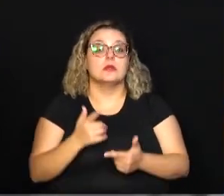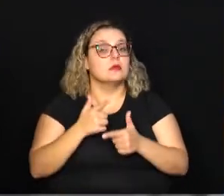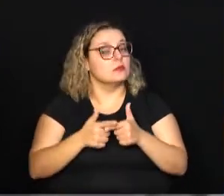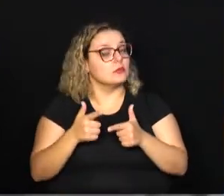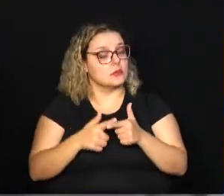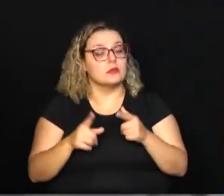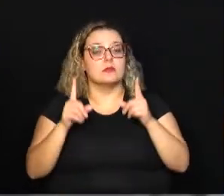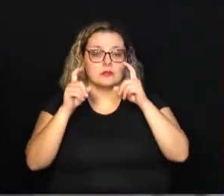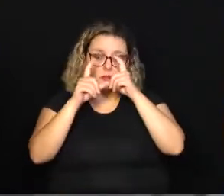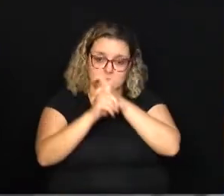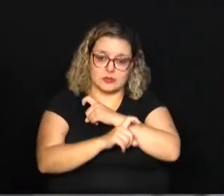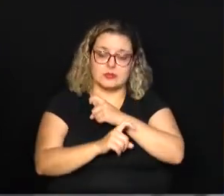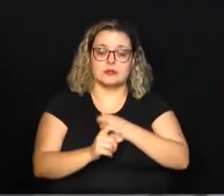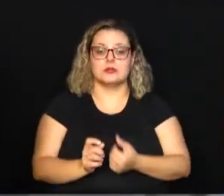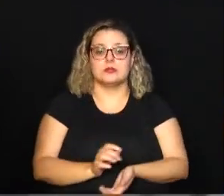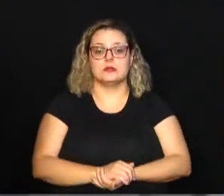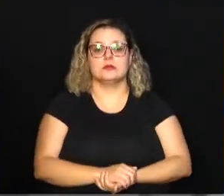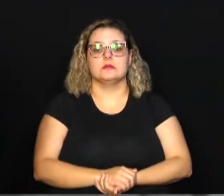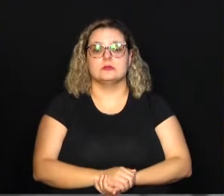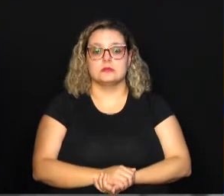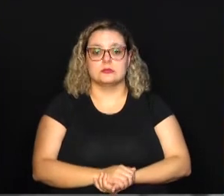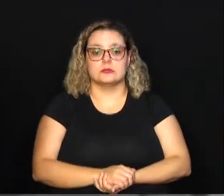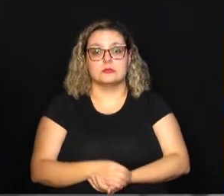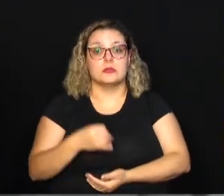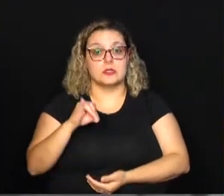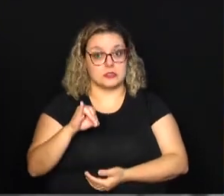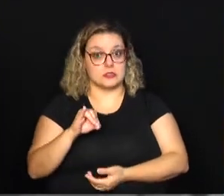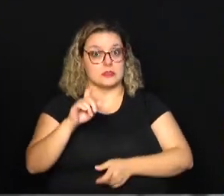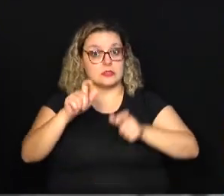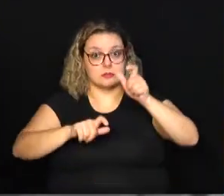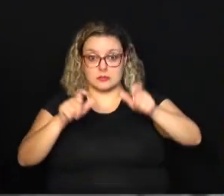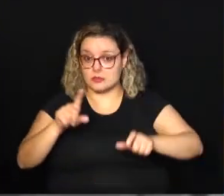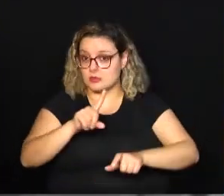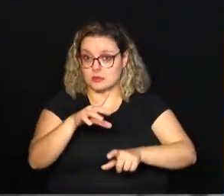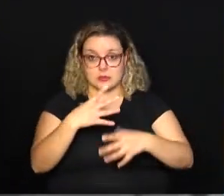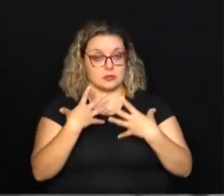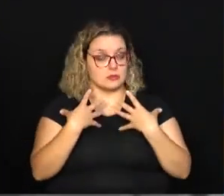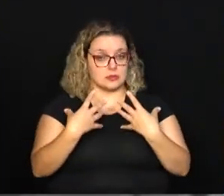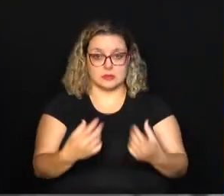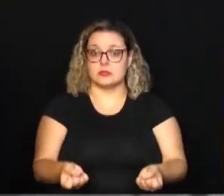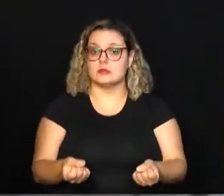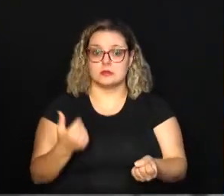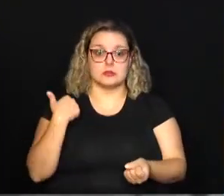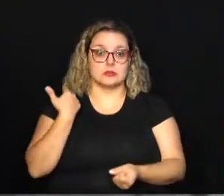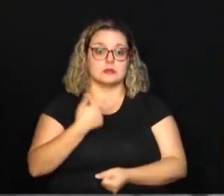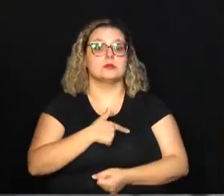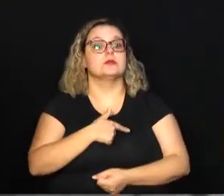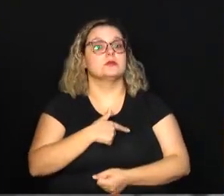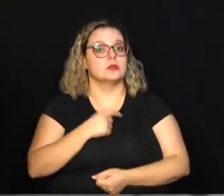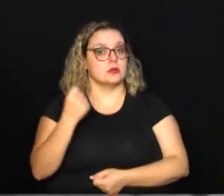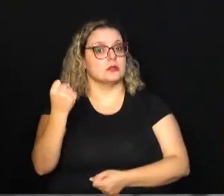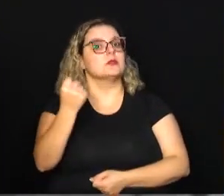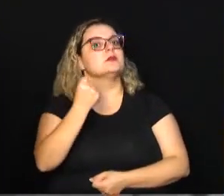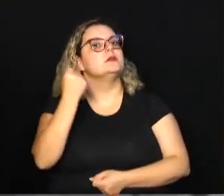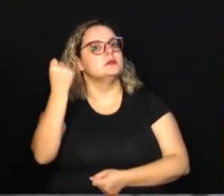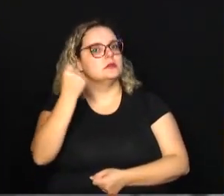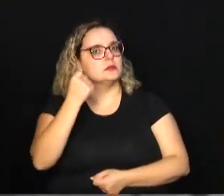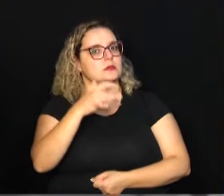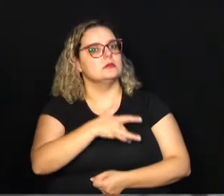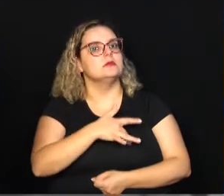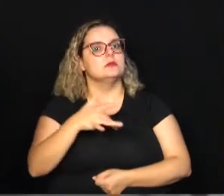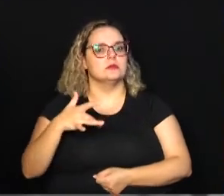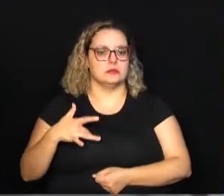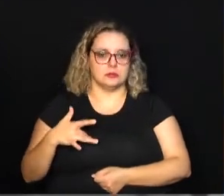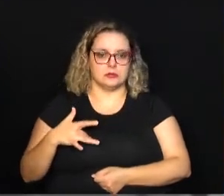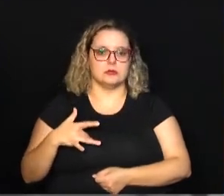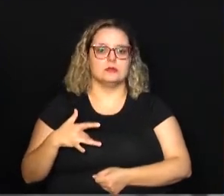complicado. Então, mais uma vez, se a população não aceitar que nós estamos num quadro gravíssimo de saúde pública